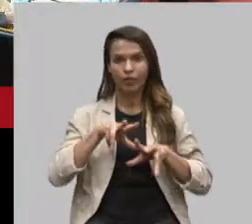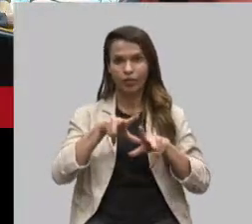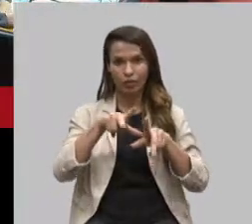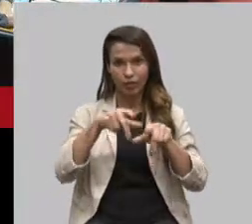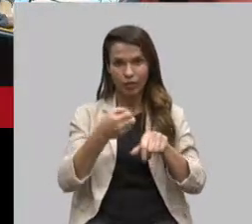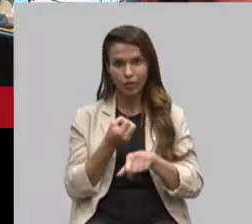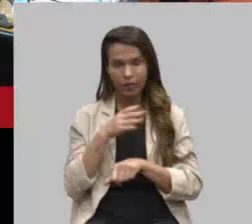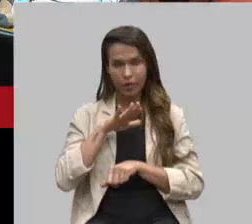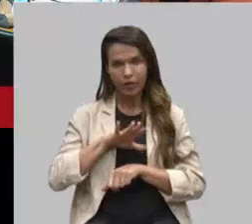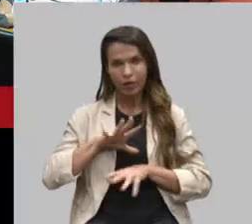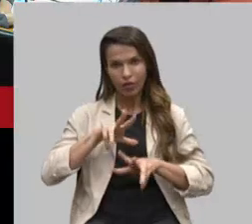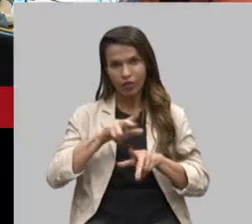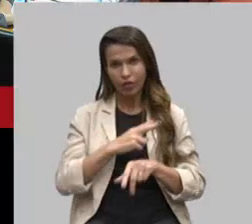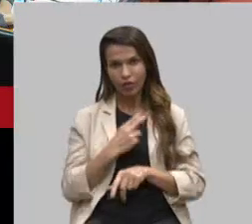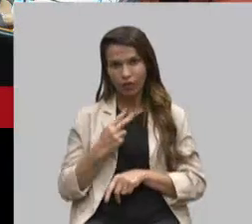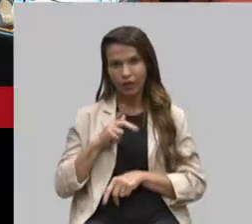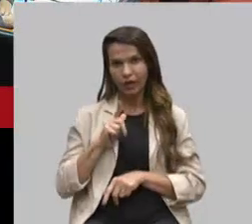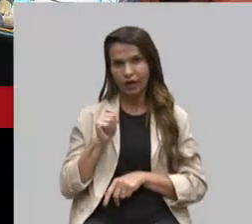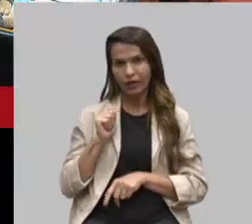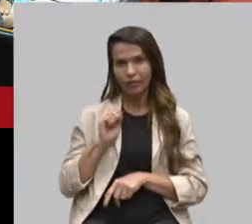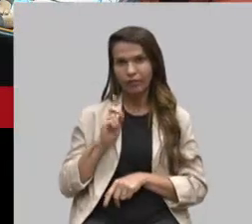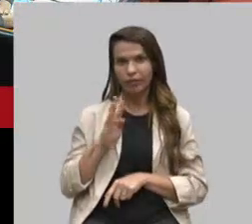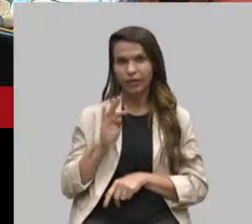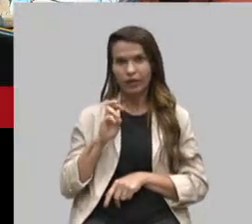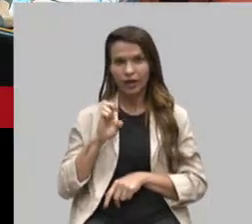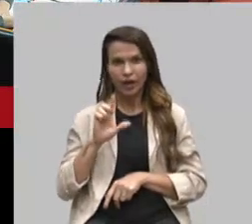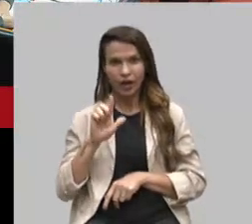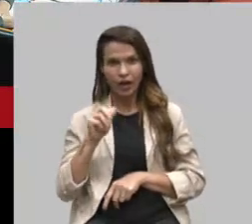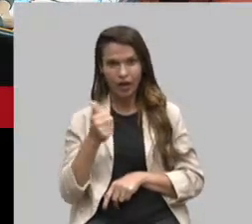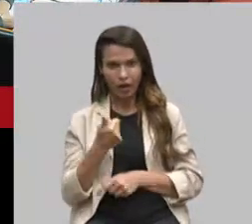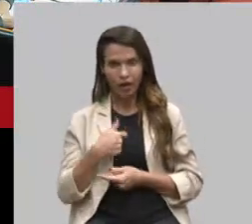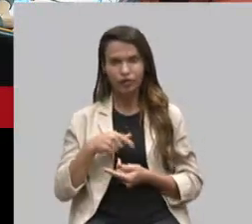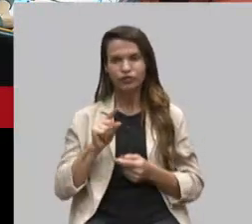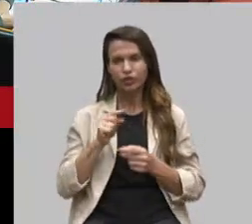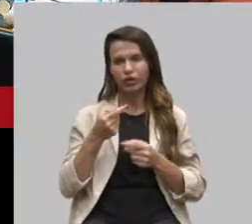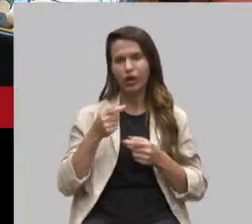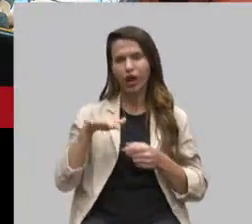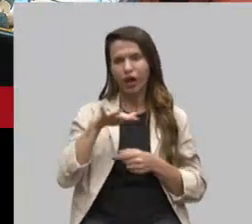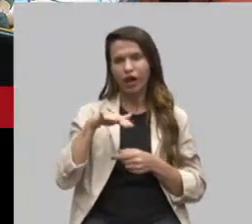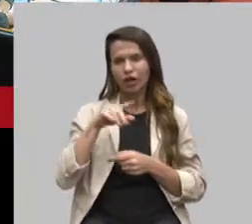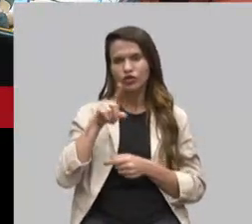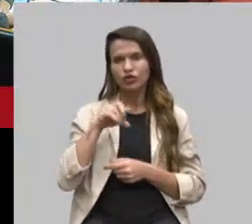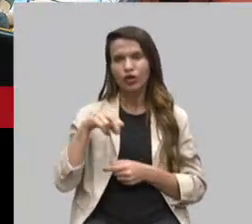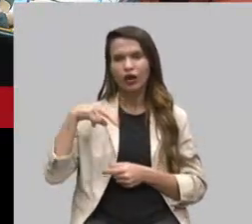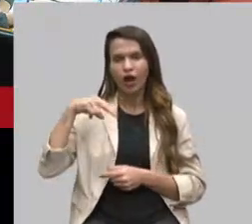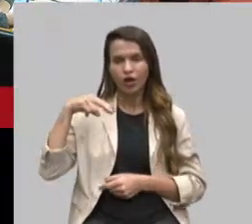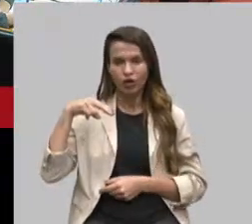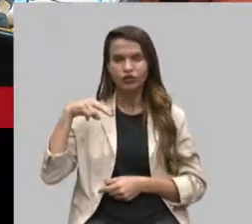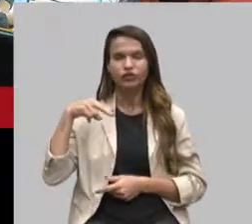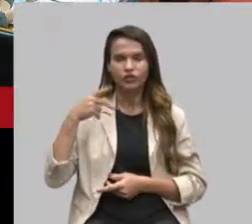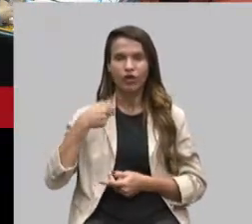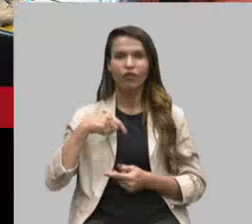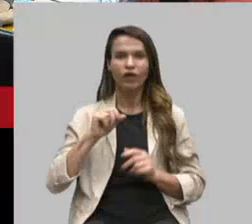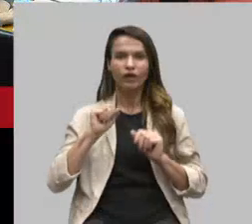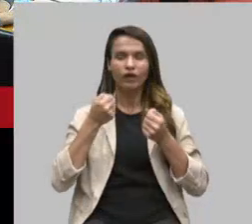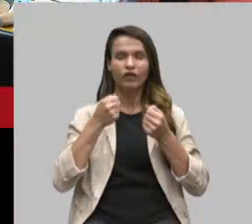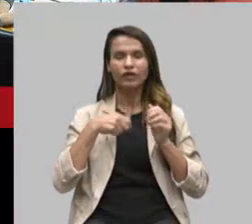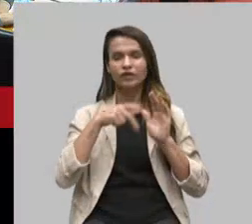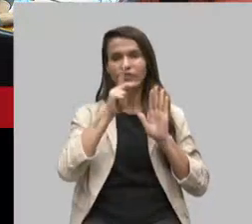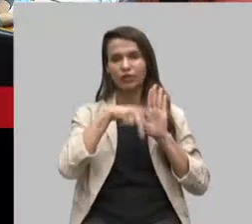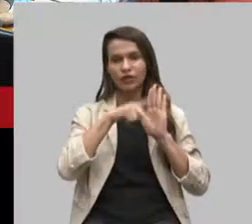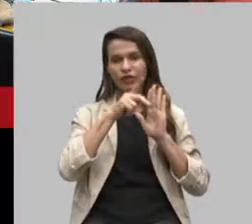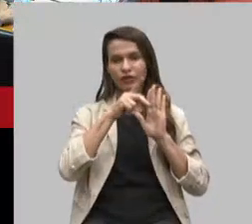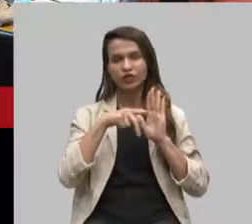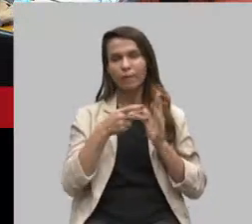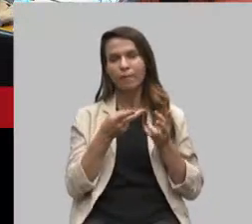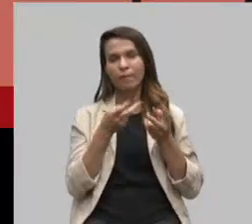todos meu nome é Gabriela eu sou da Zona Mata Norte de Herval e eu venho aqui defender esse projeto porque a gente tem que ver pelo